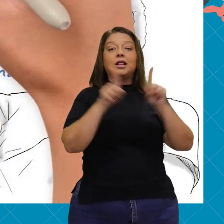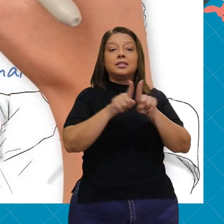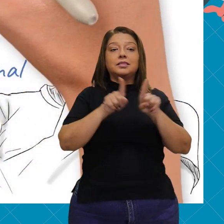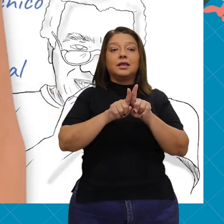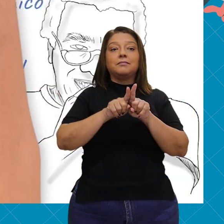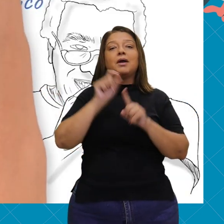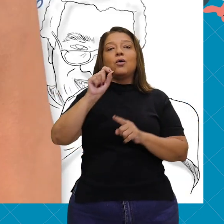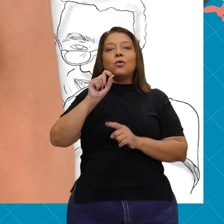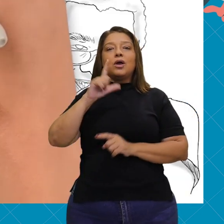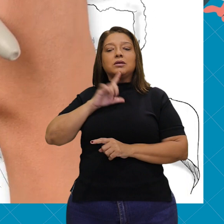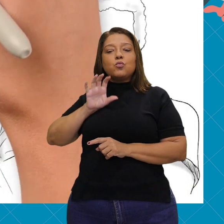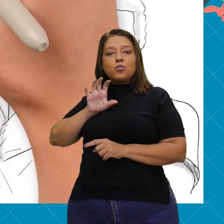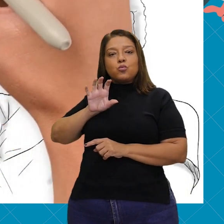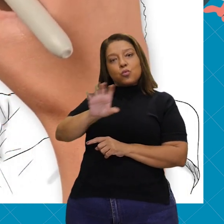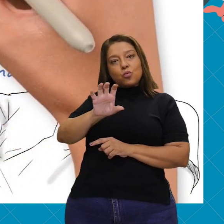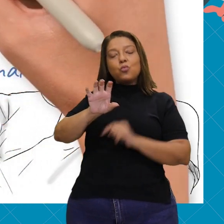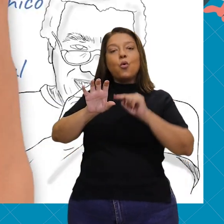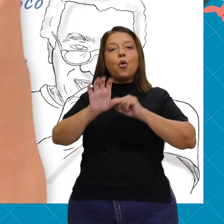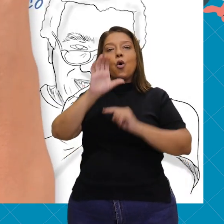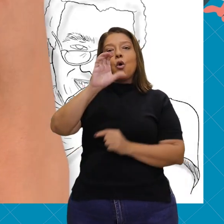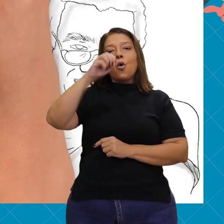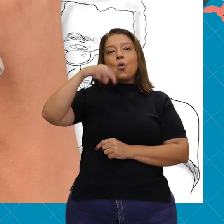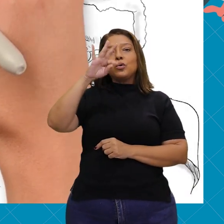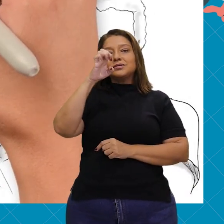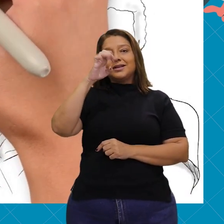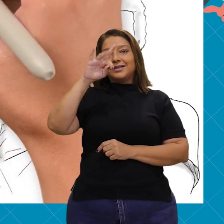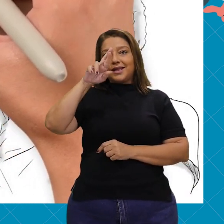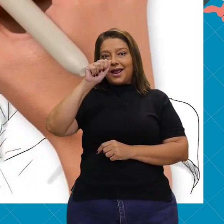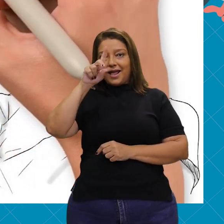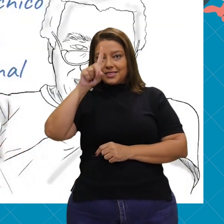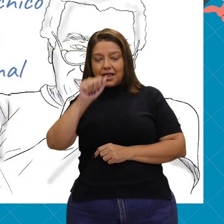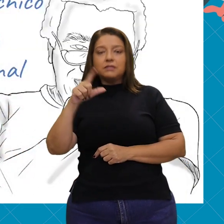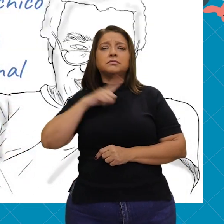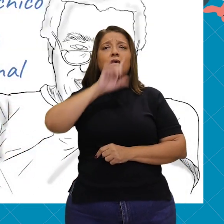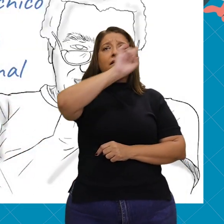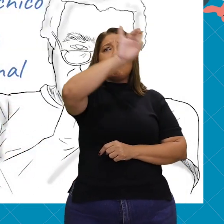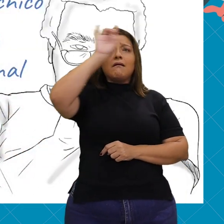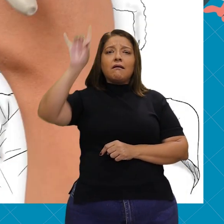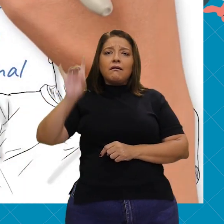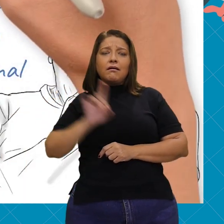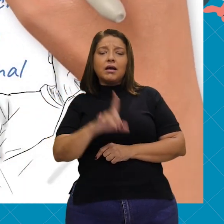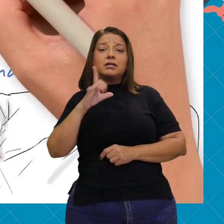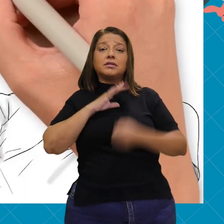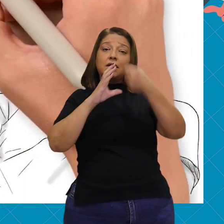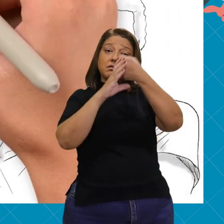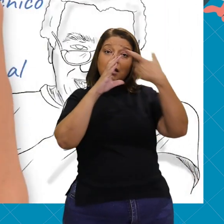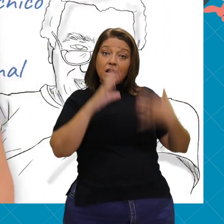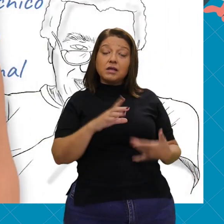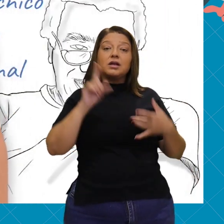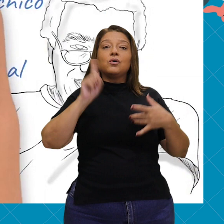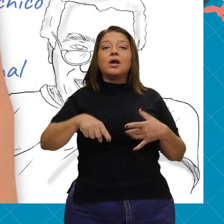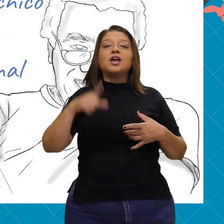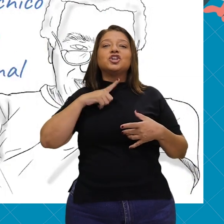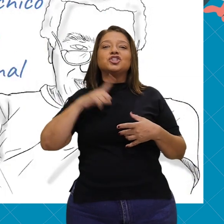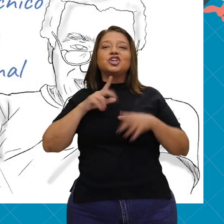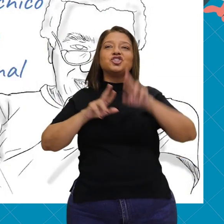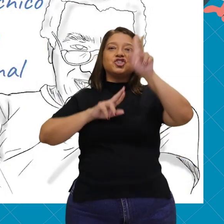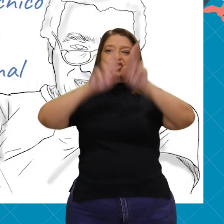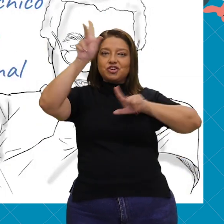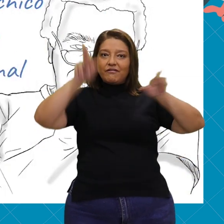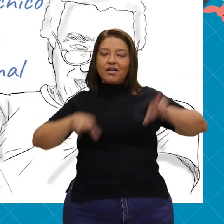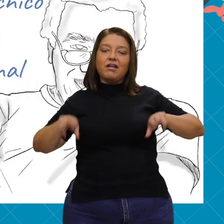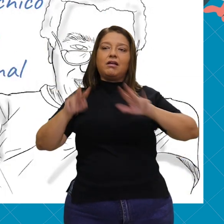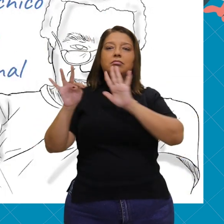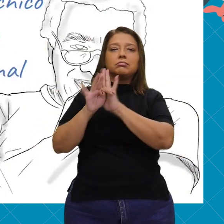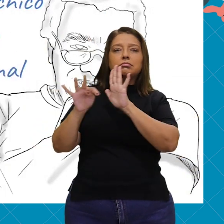a região Centro-Oeste e a região Concentrada, sendo que cada uma delas é caracterizada principalmente pela presença desigual